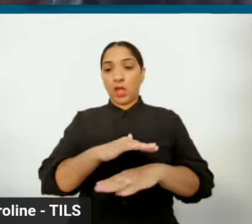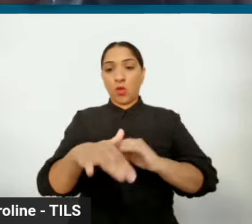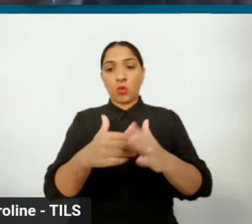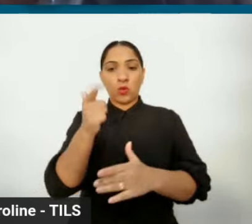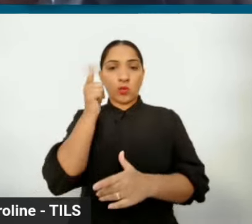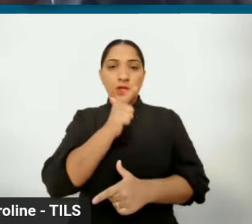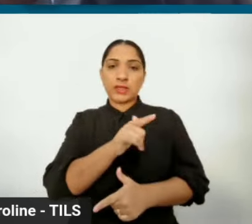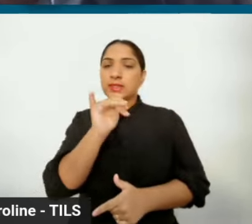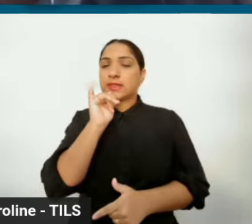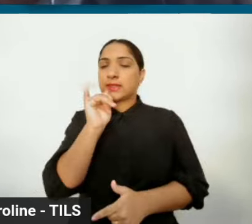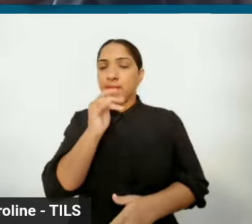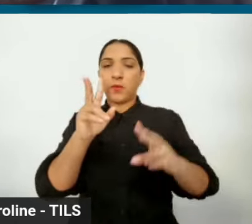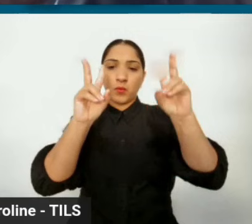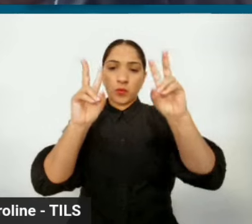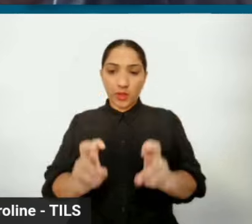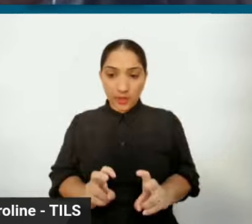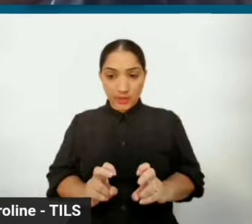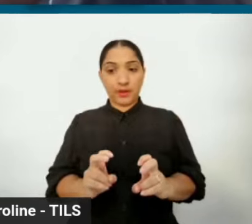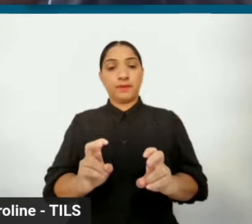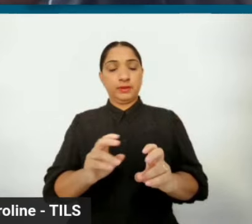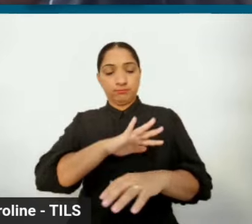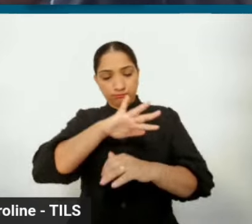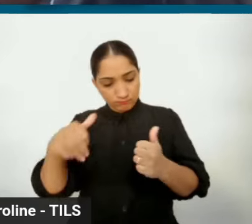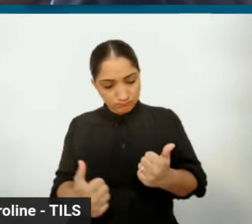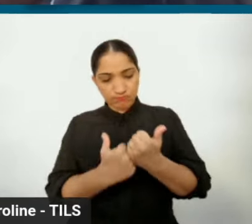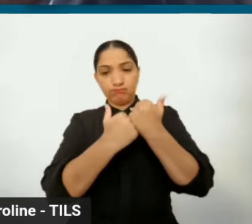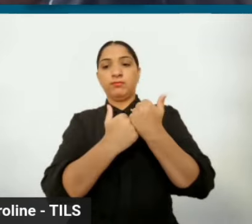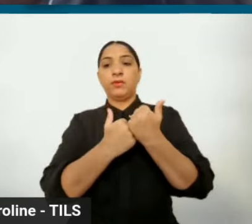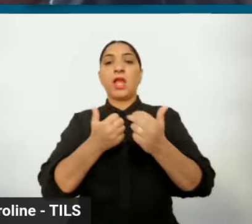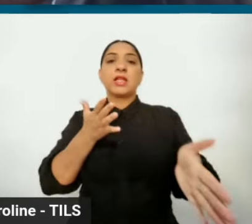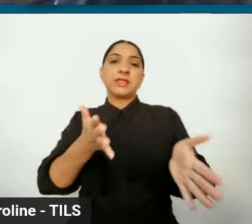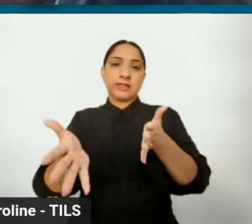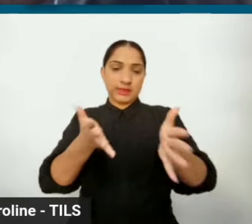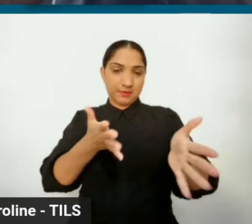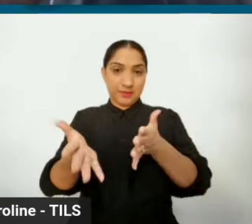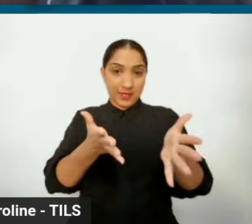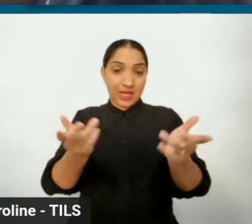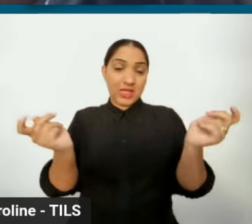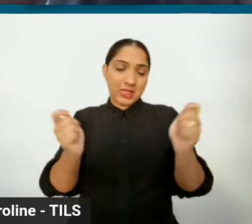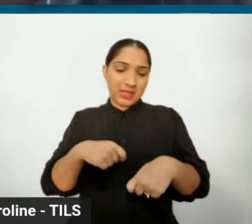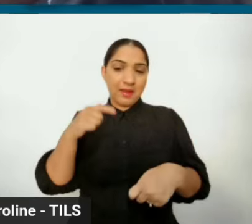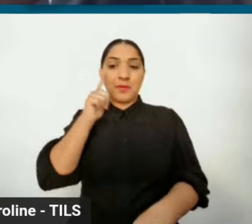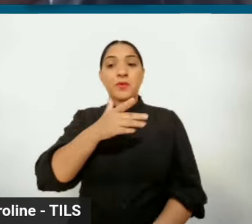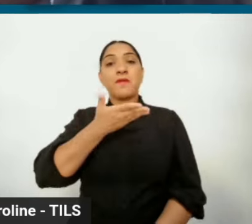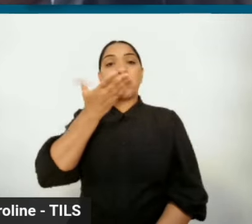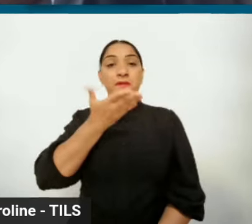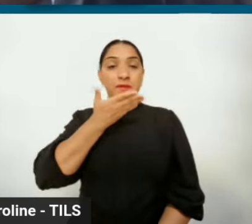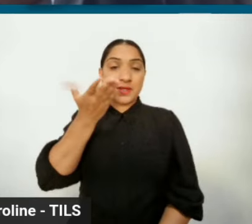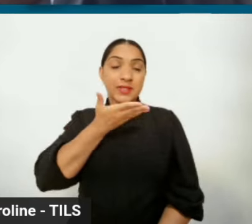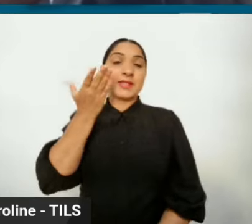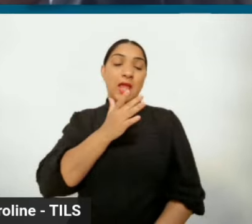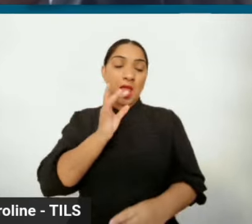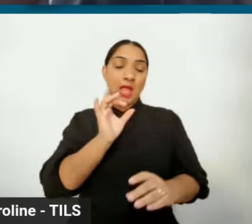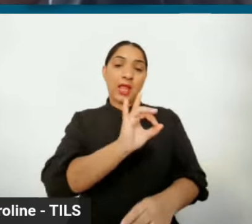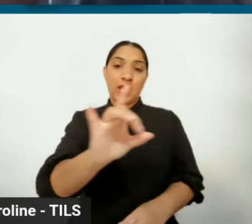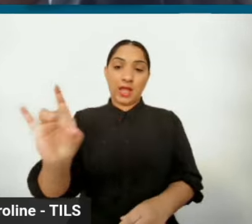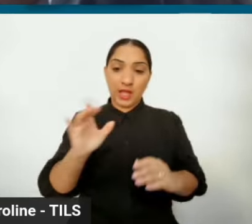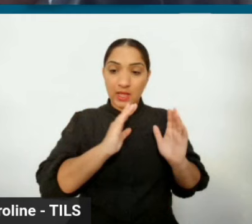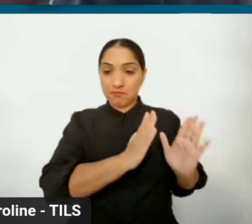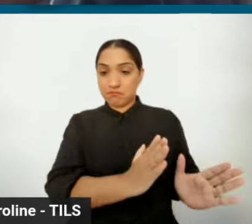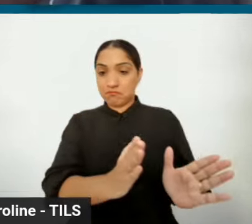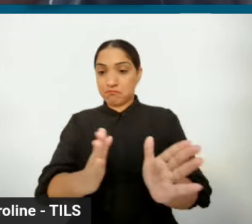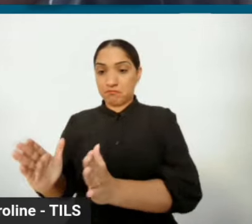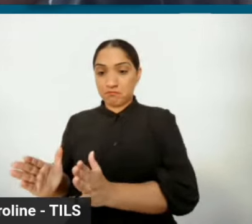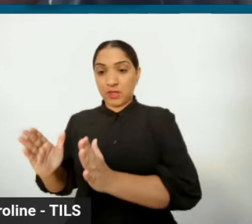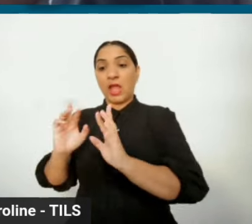de acessibilidade, todos os apoios, enfim, e cada segmento da deficiência tem uma